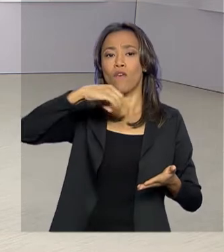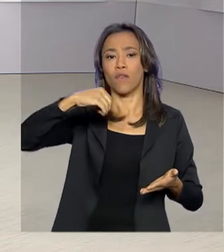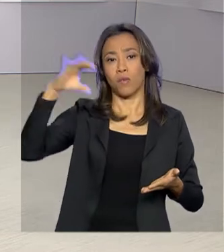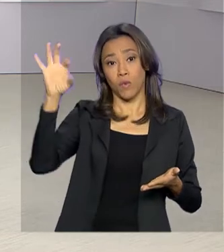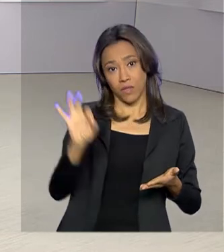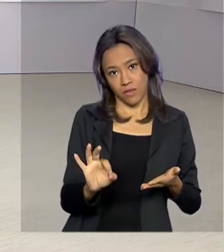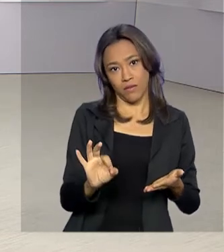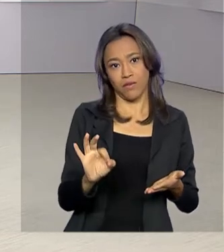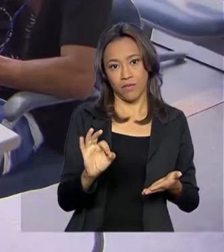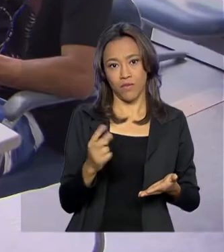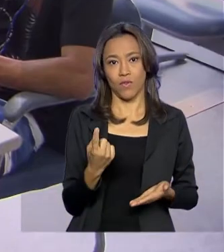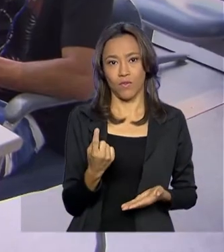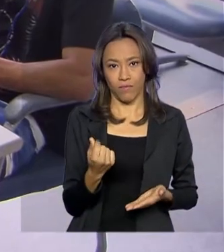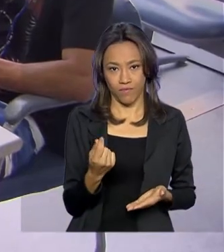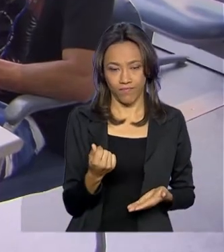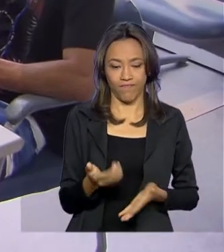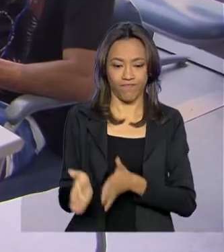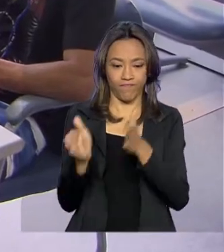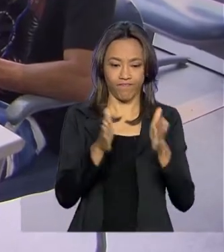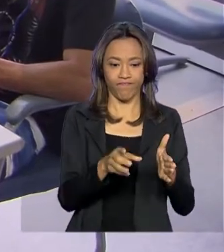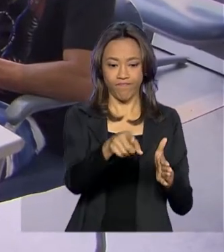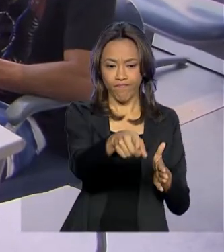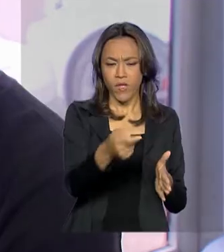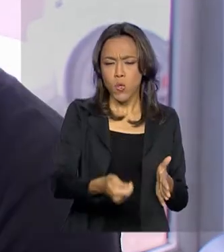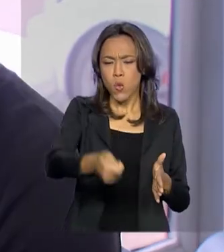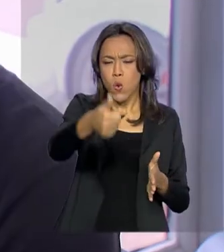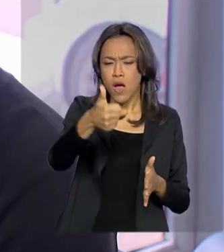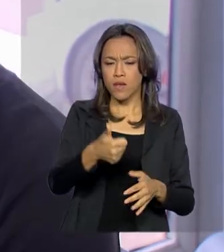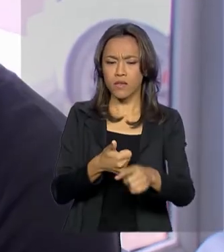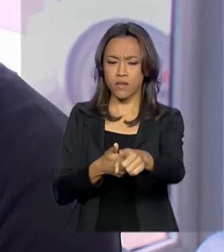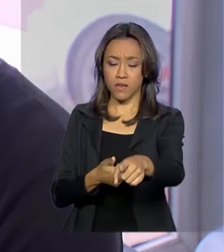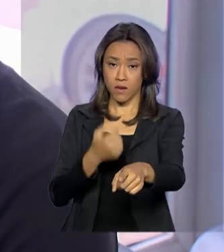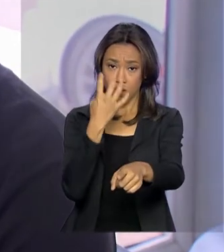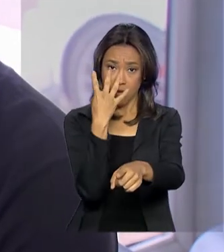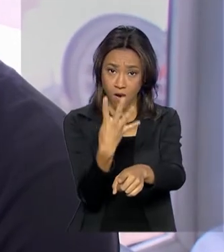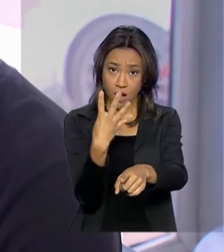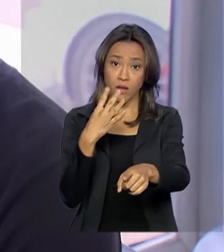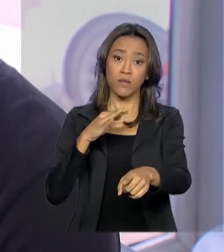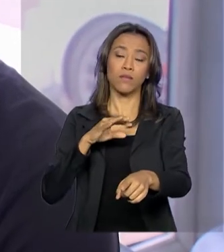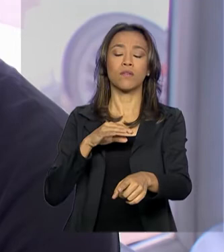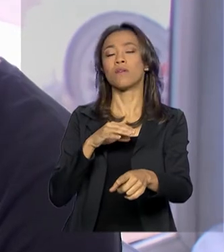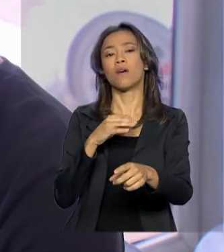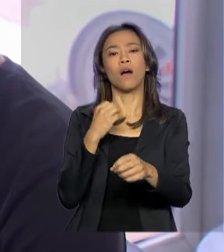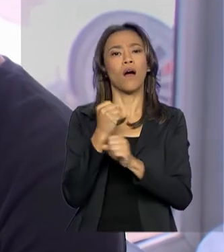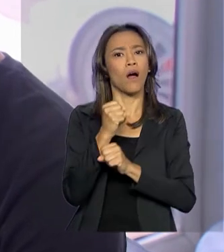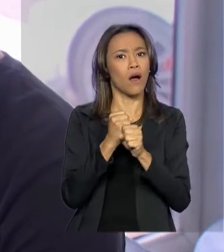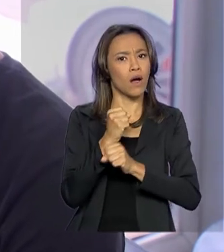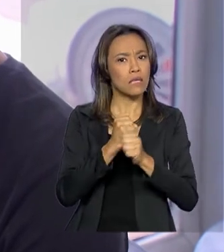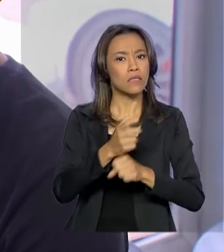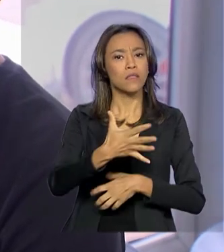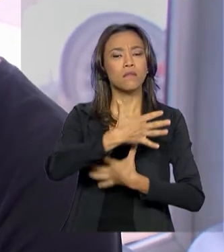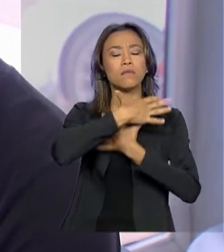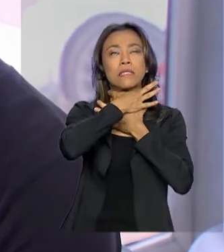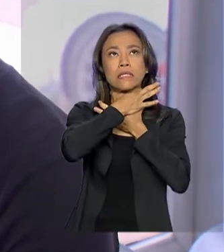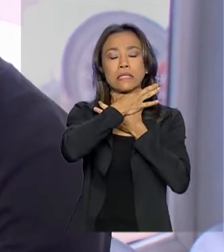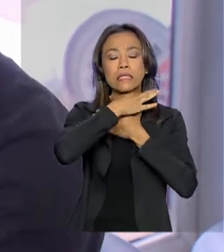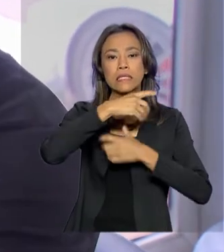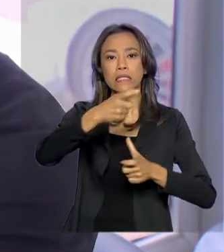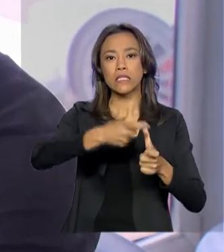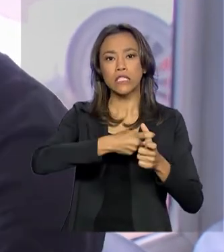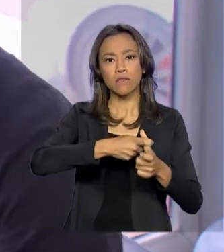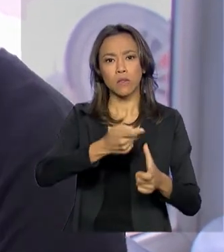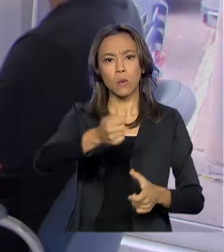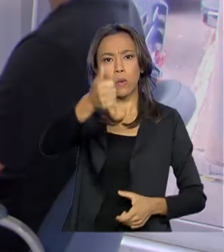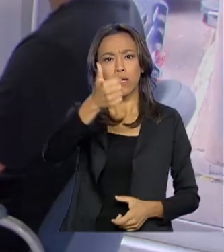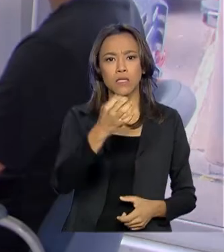devido. Há quase quatro anos, esse cuidador contraiu uma dívida de quase R$.500.